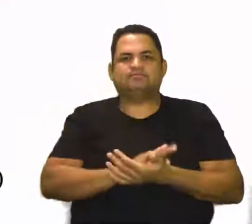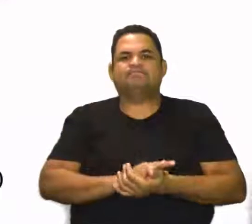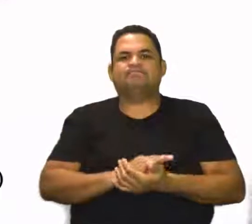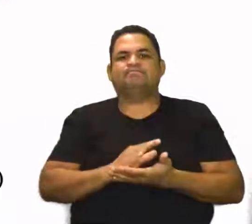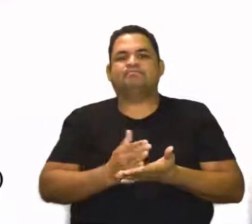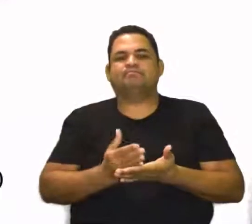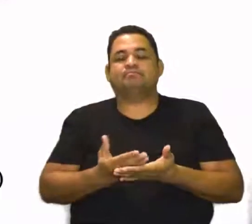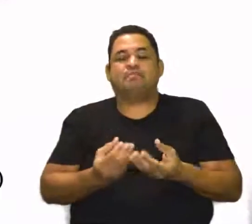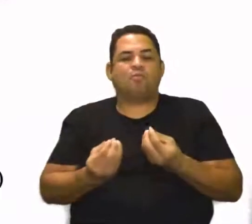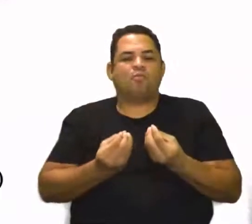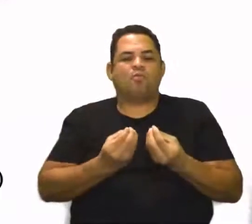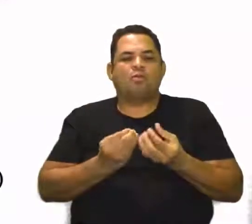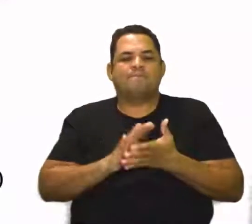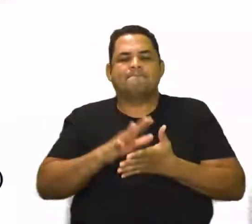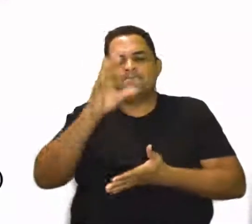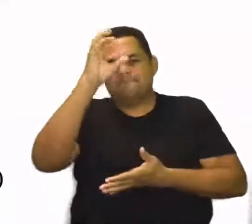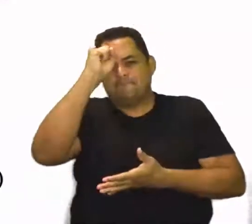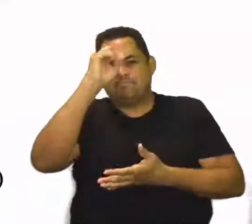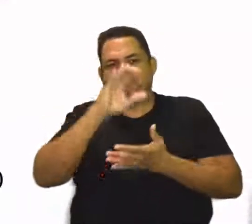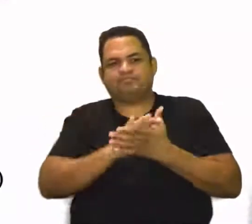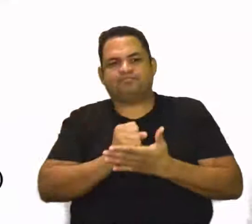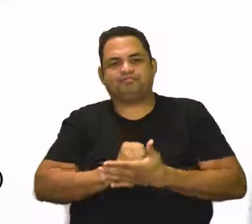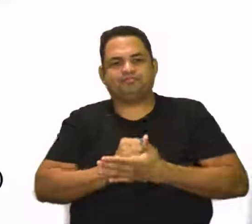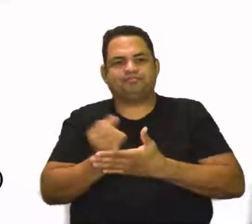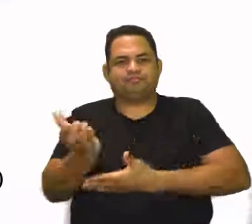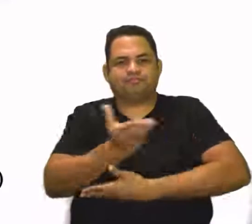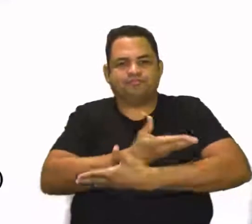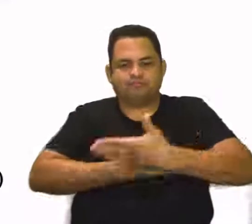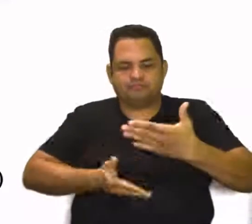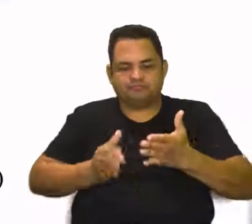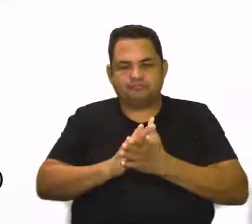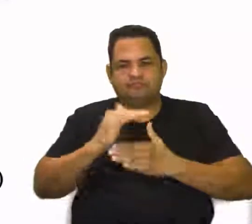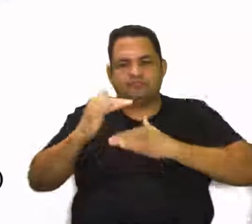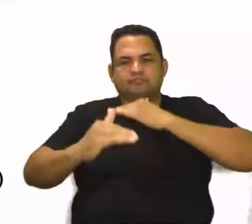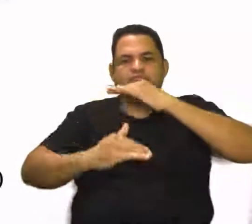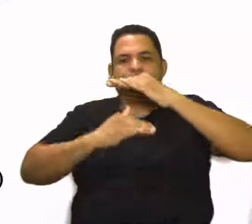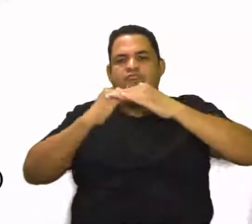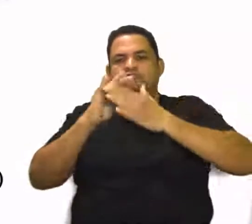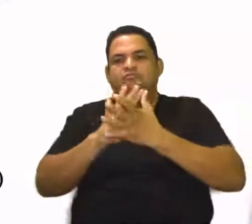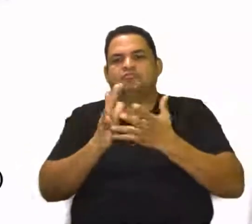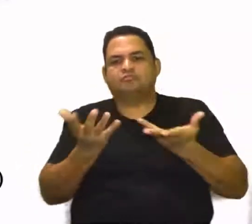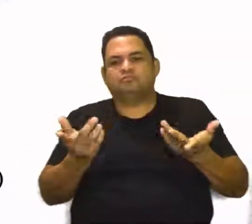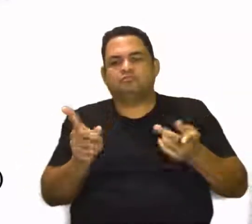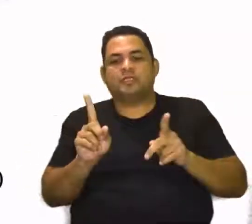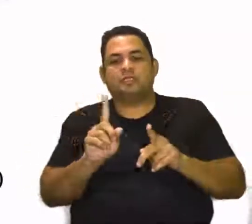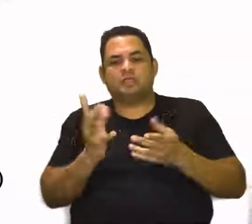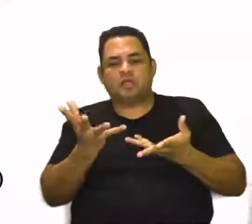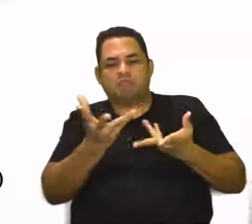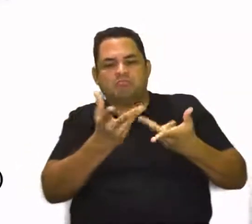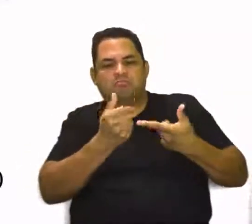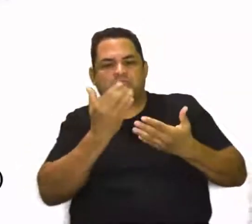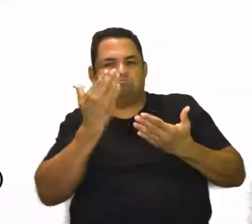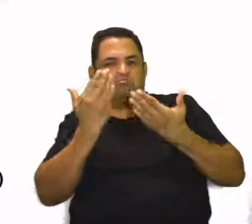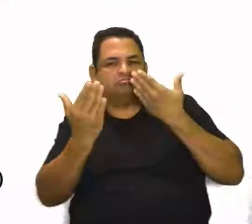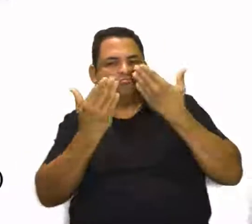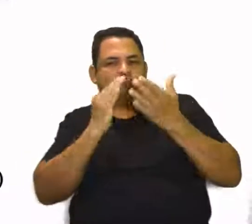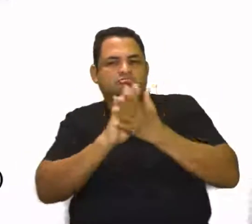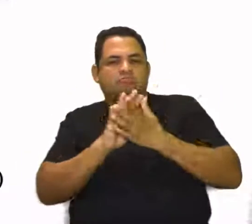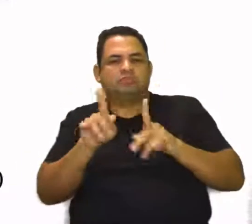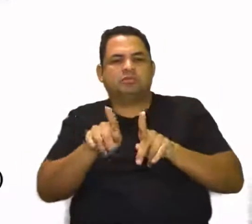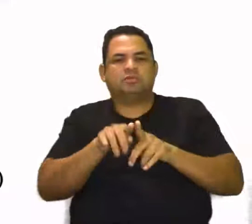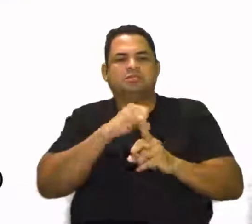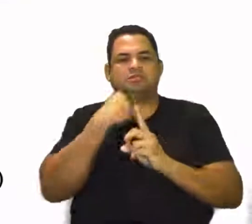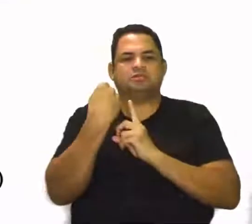para o aprendizado, vai ajudar na integração e desenvolvimento, não só de habilidades psicológicas, mas